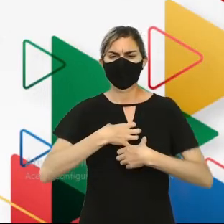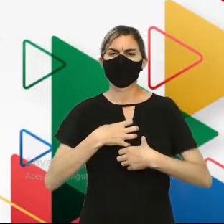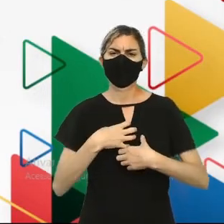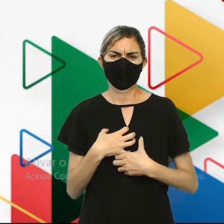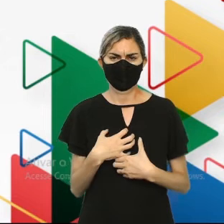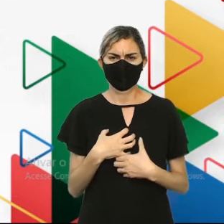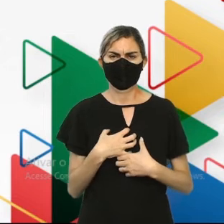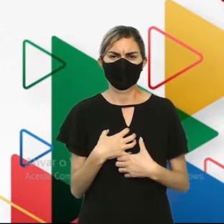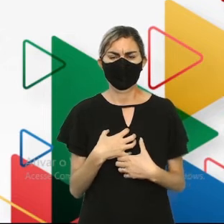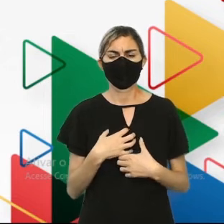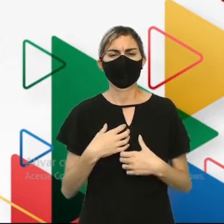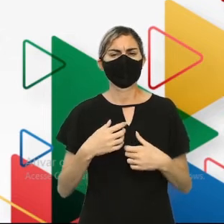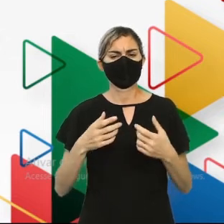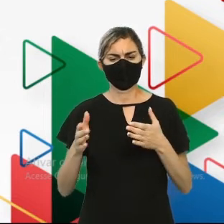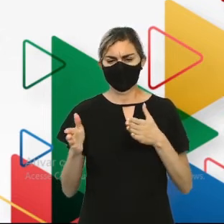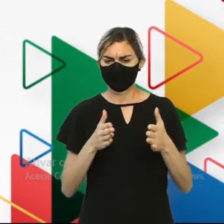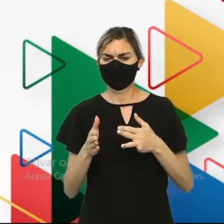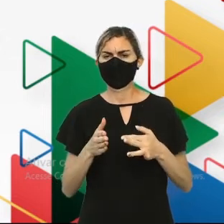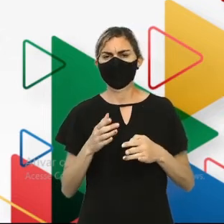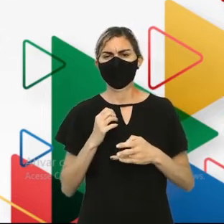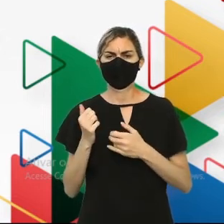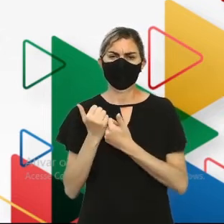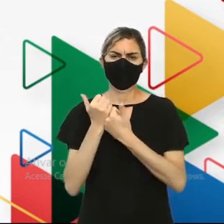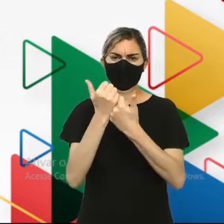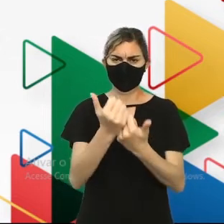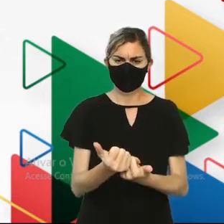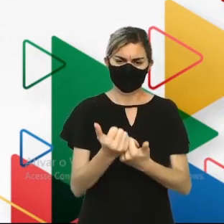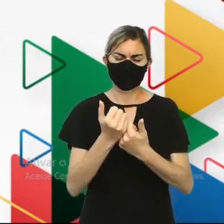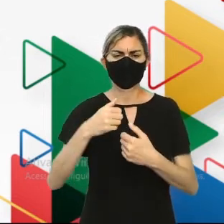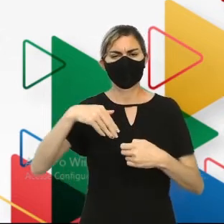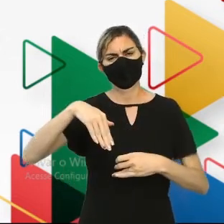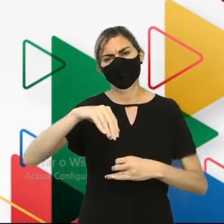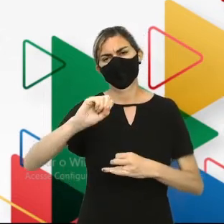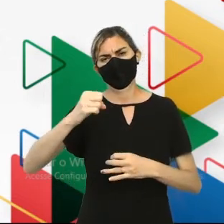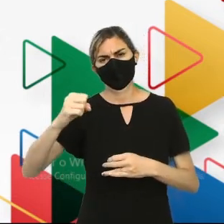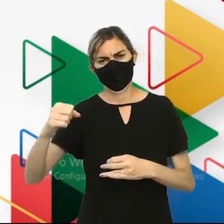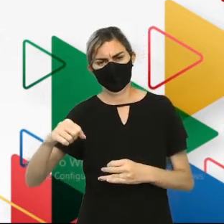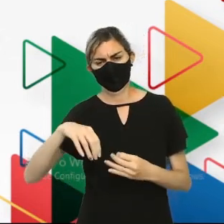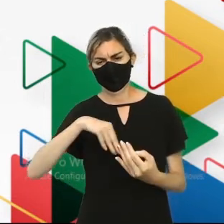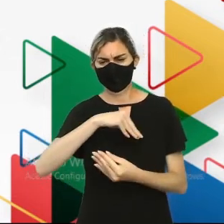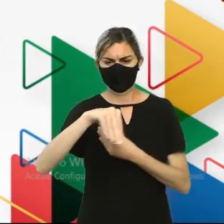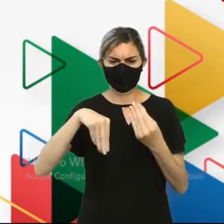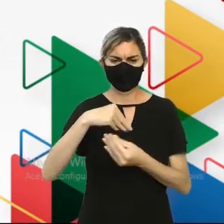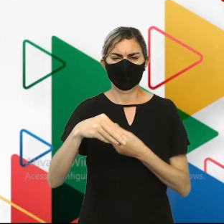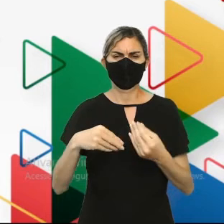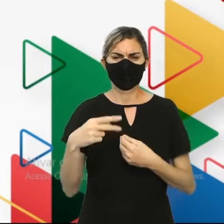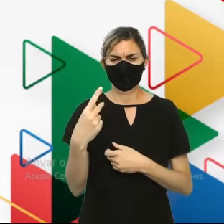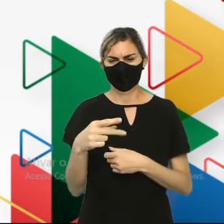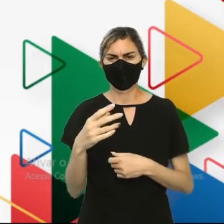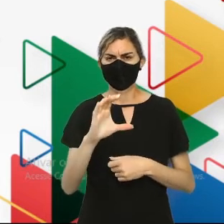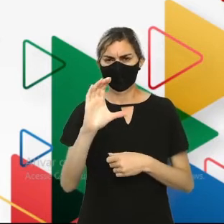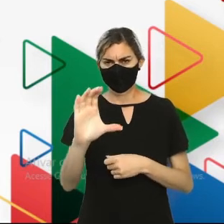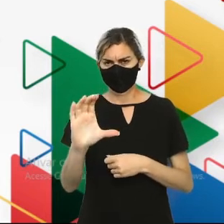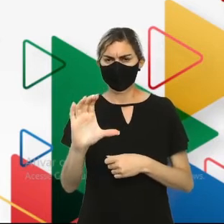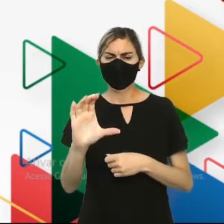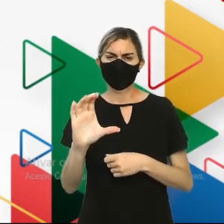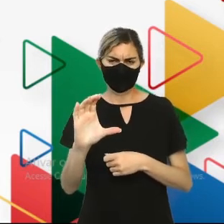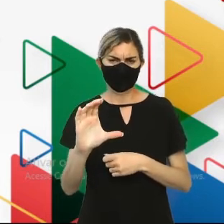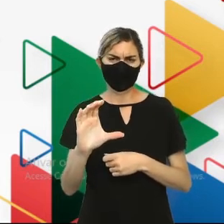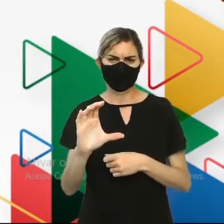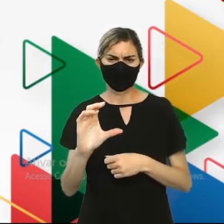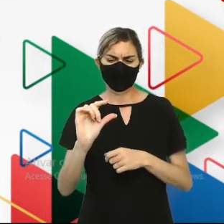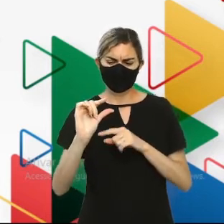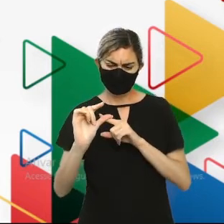sensível, M está representando a massa da substância, o C pequenininho, que é o